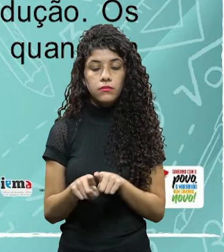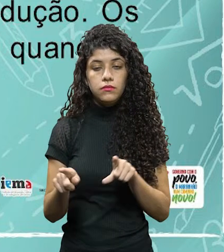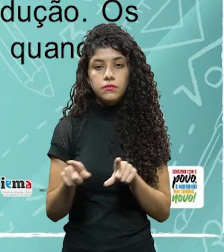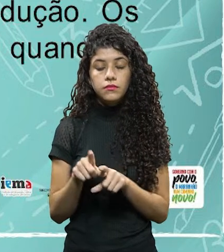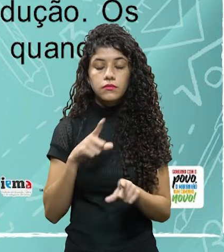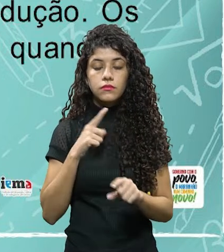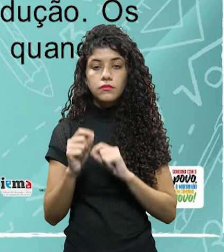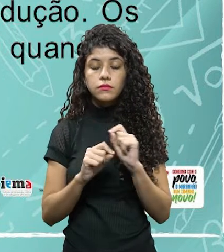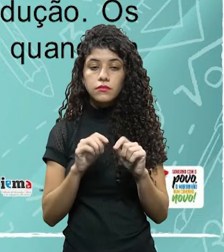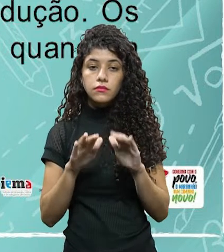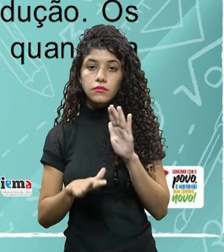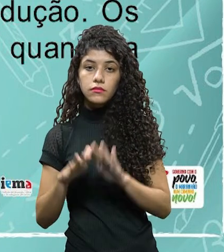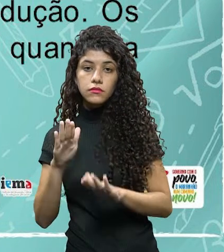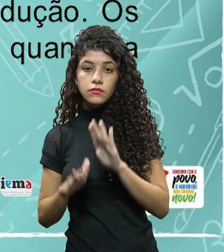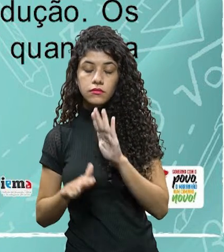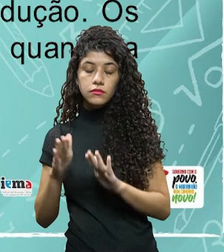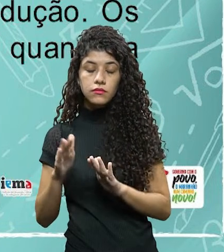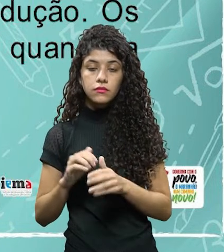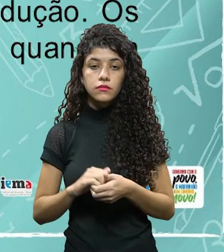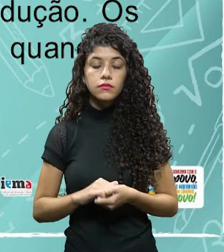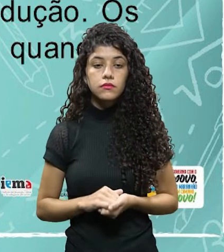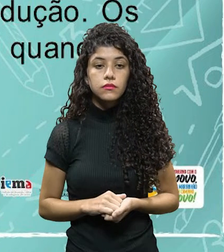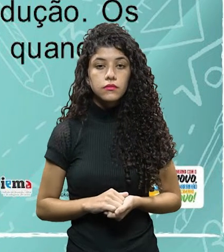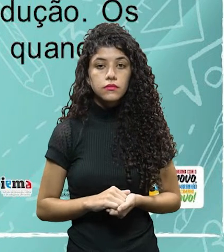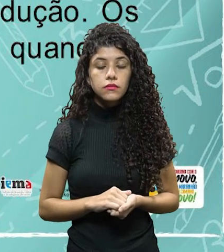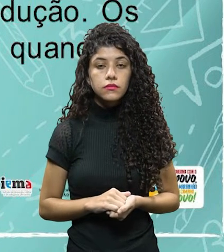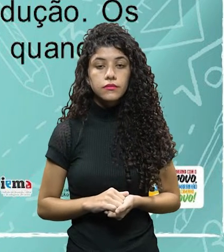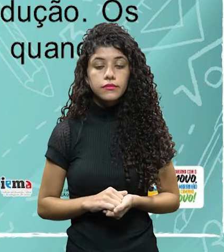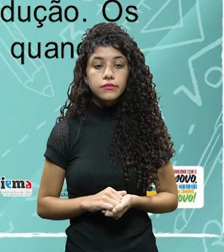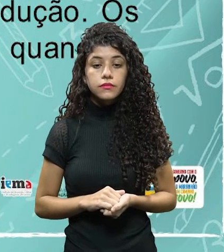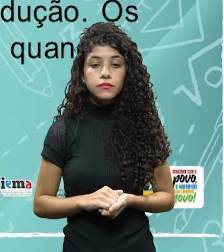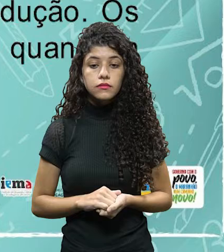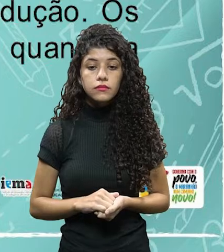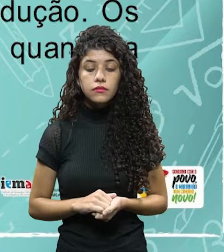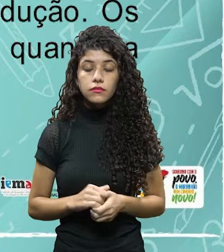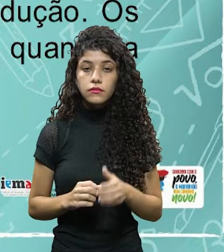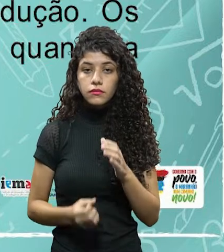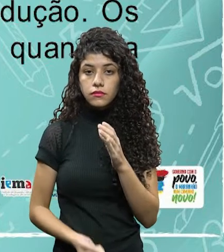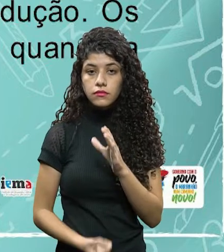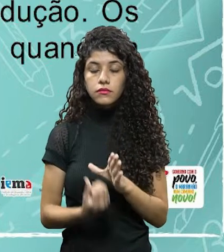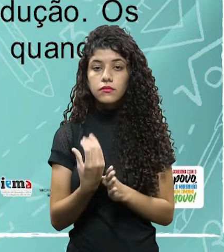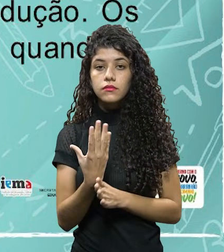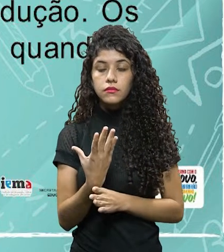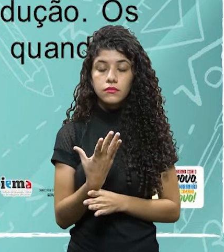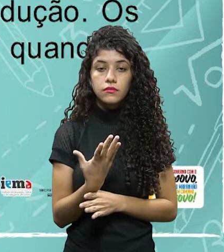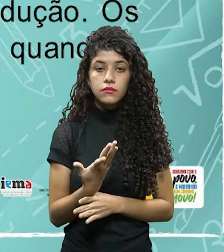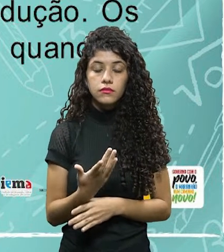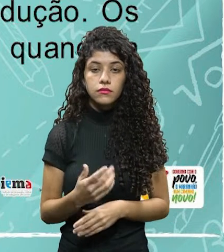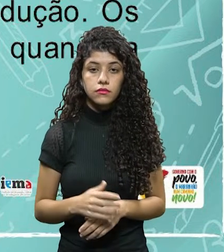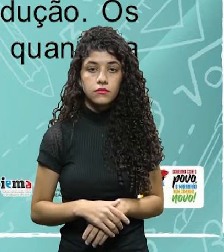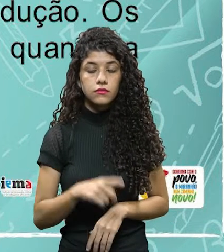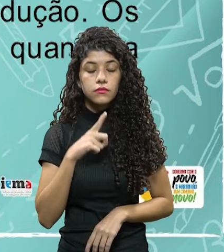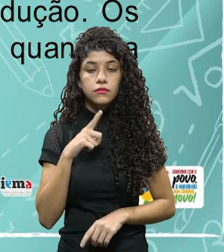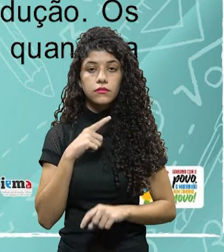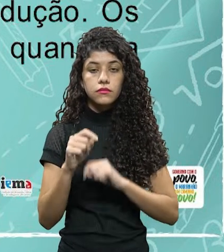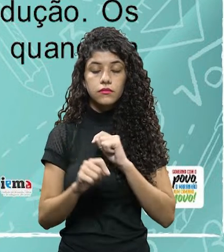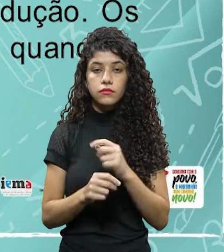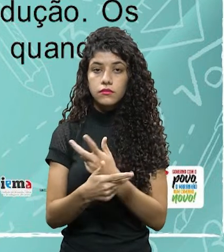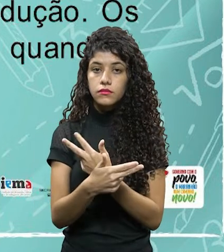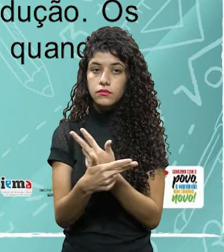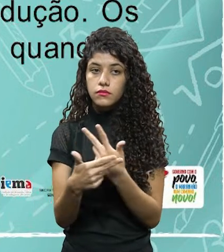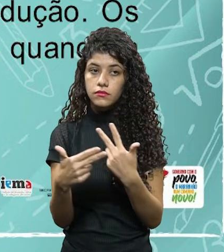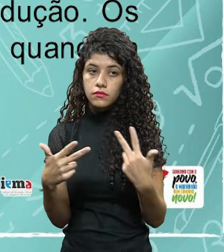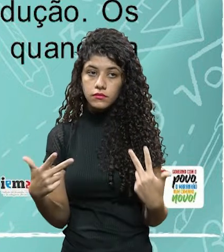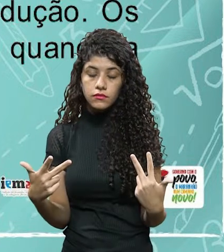numa relação direta com as variações do volume de vendas e produção. Os custos e despesas